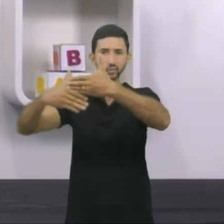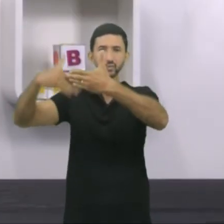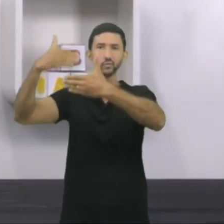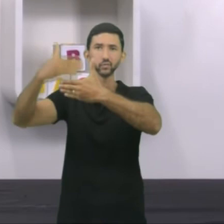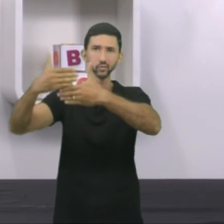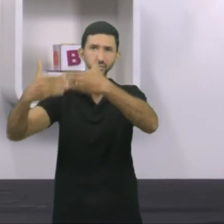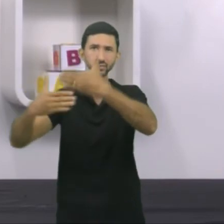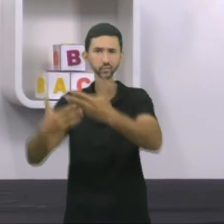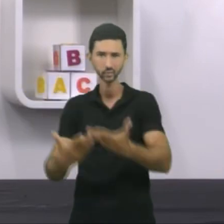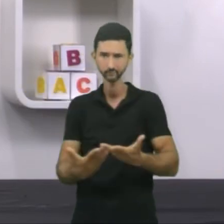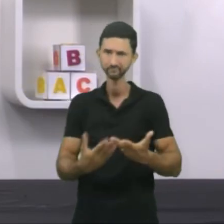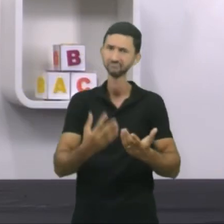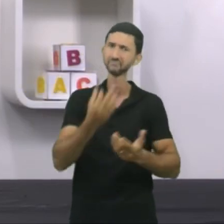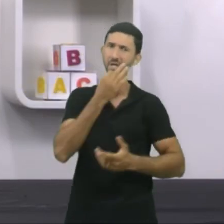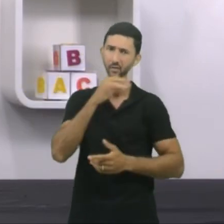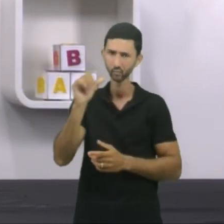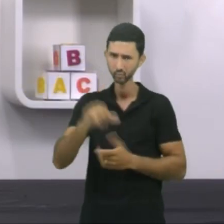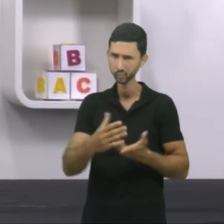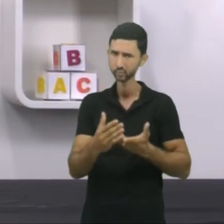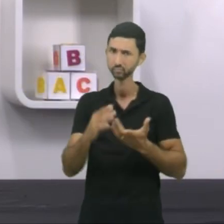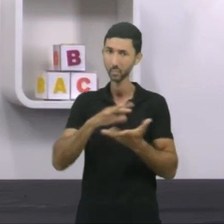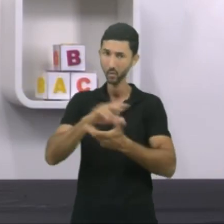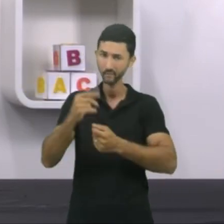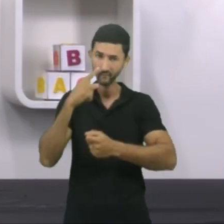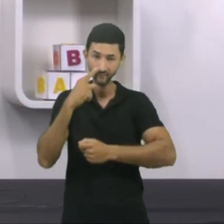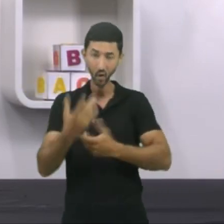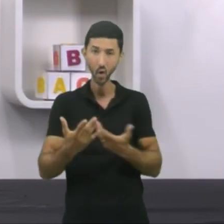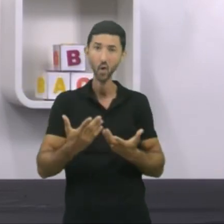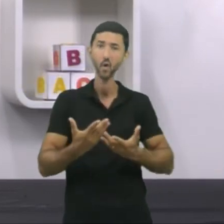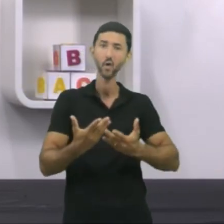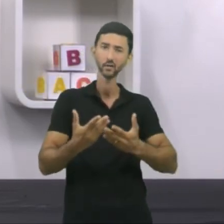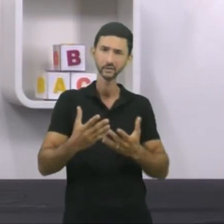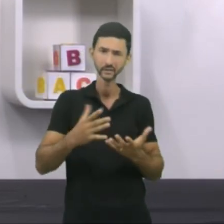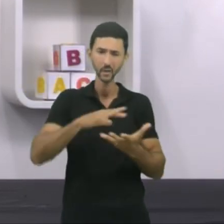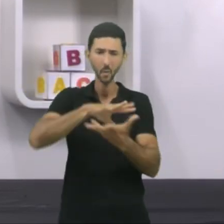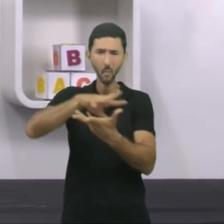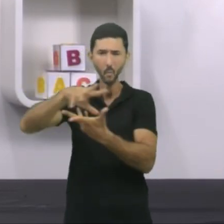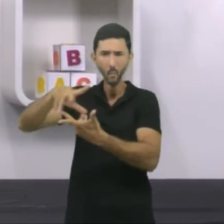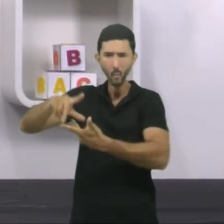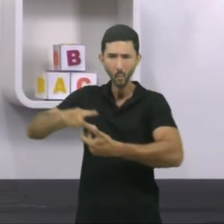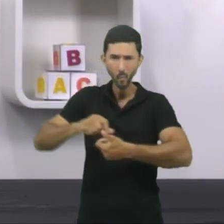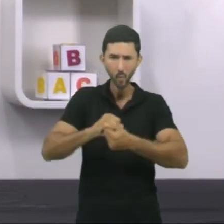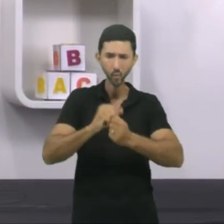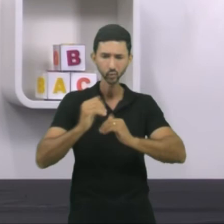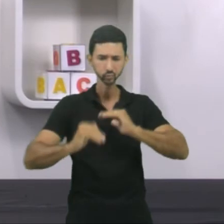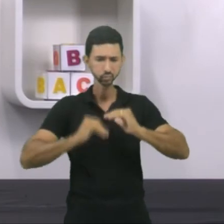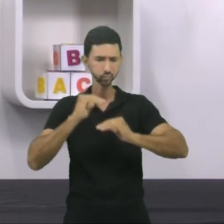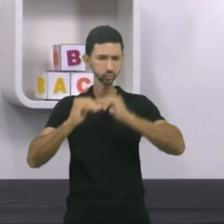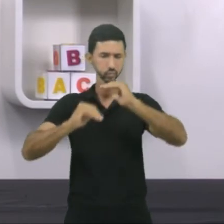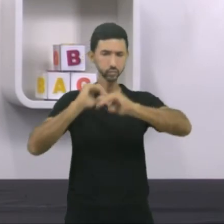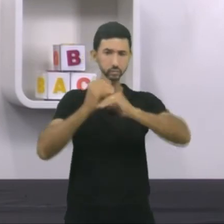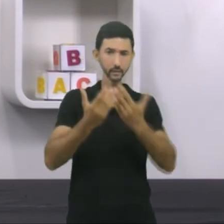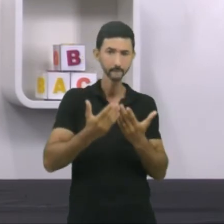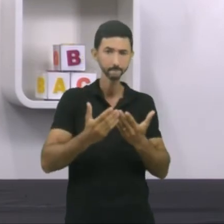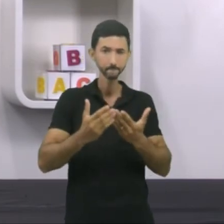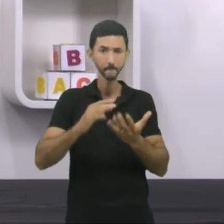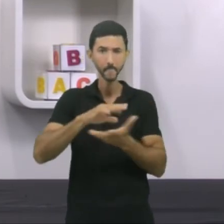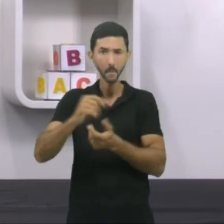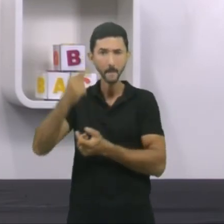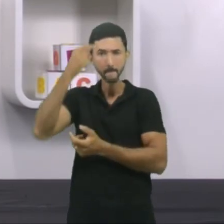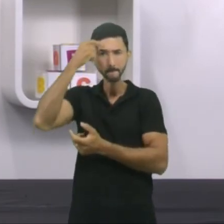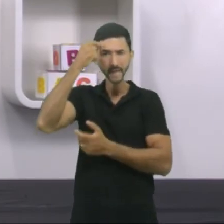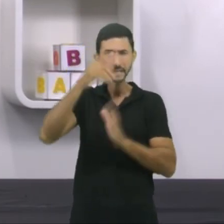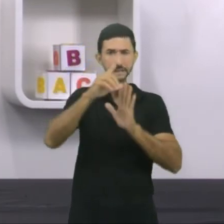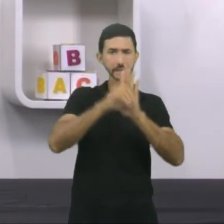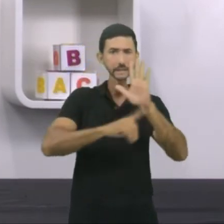crítica muito forte no mundo atual. No mundo globalizado, no mundo que pensa mais os